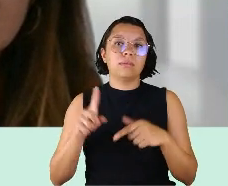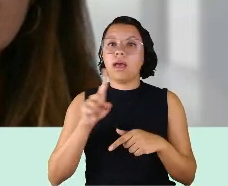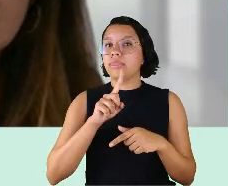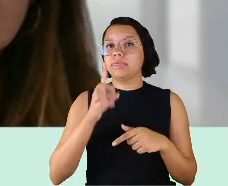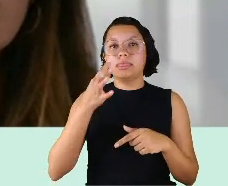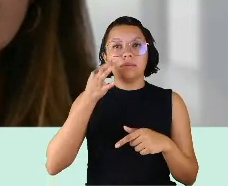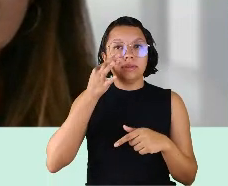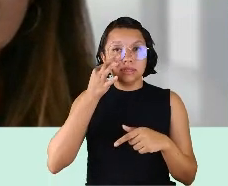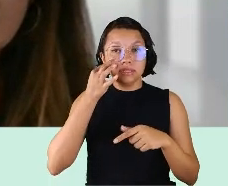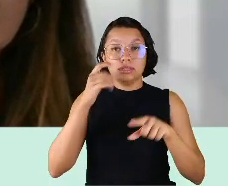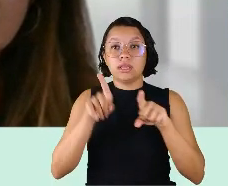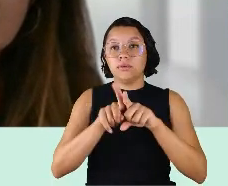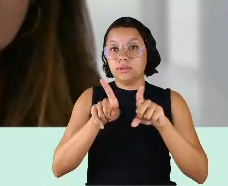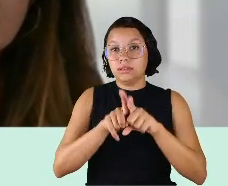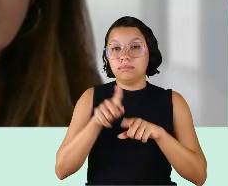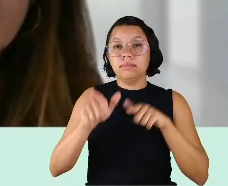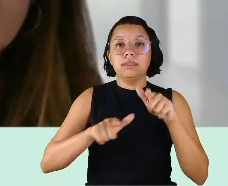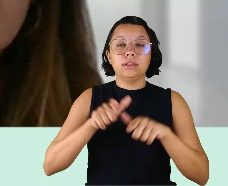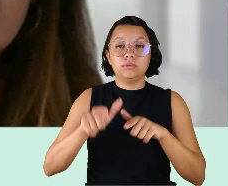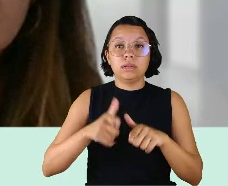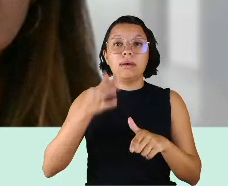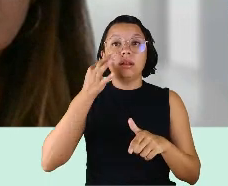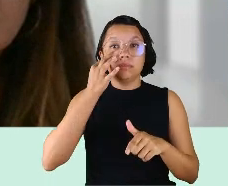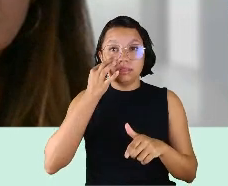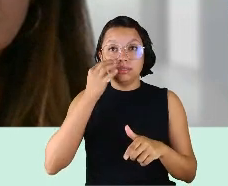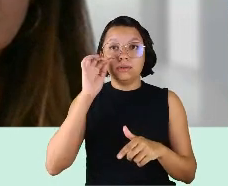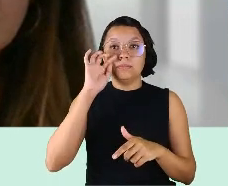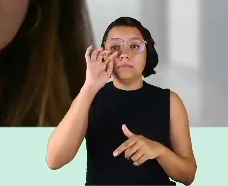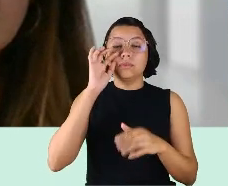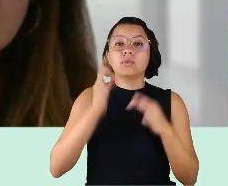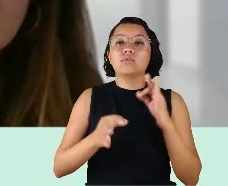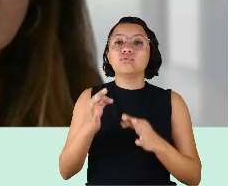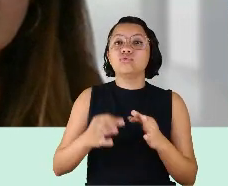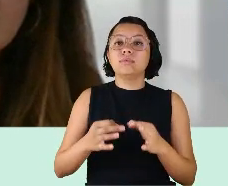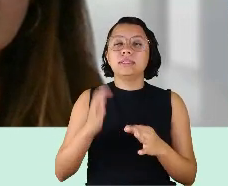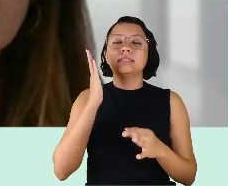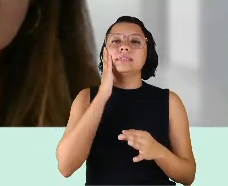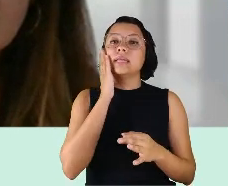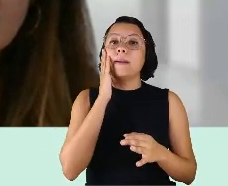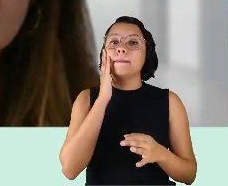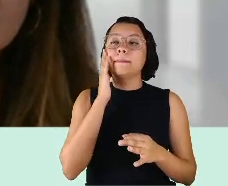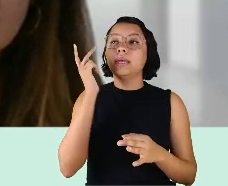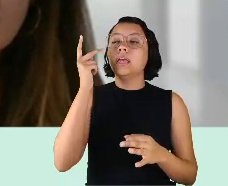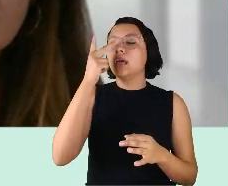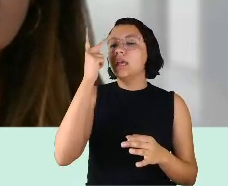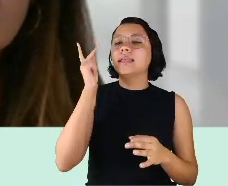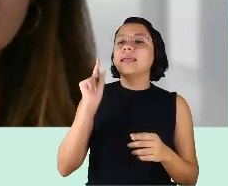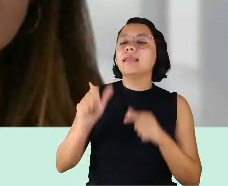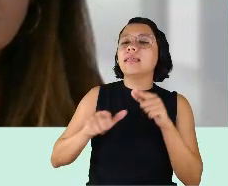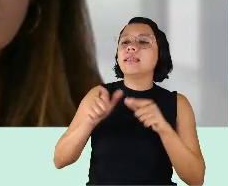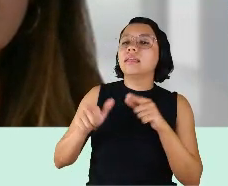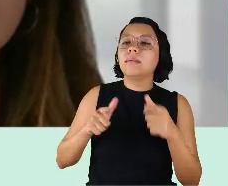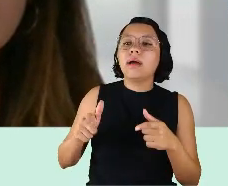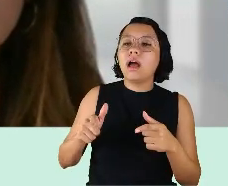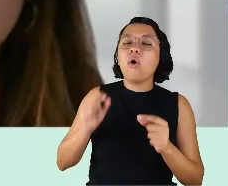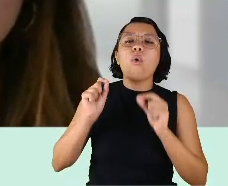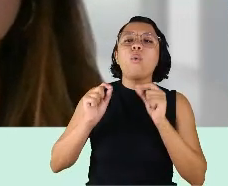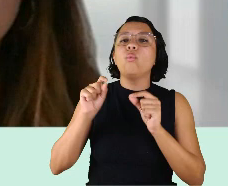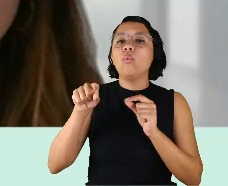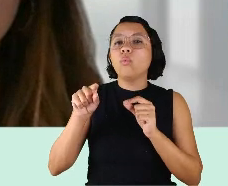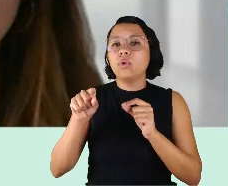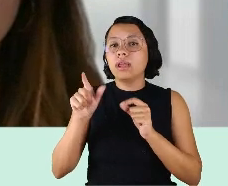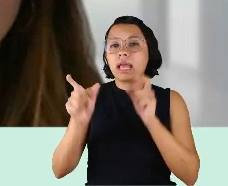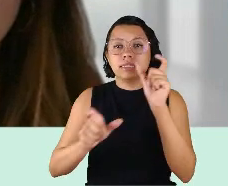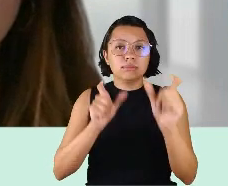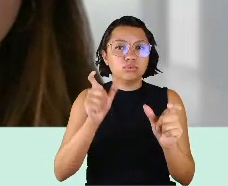não presencial e também no trabalho presencial. O juiz tem que saber com quem trabalha, o que